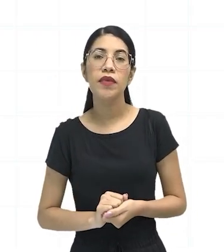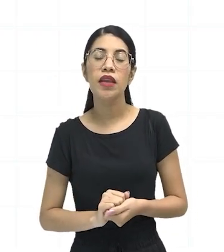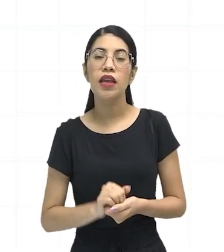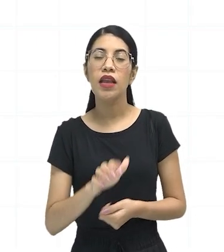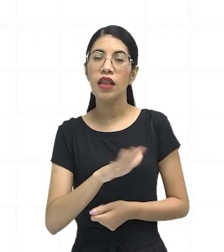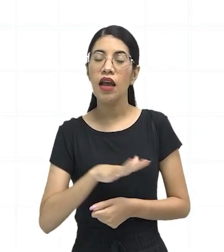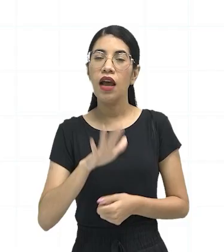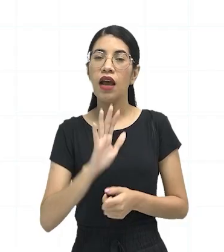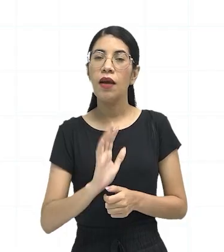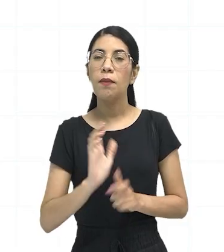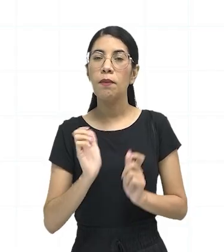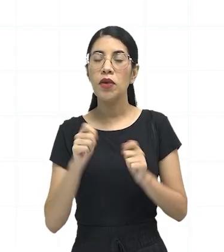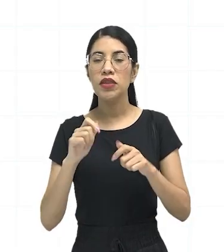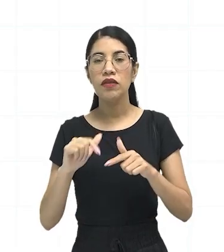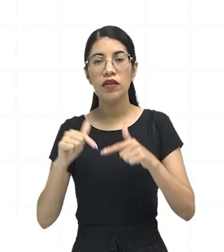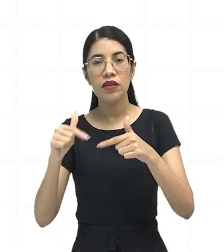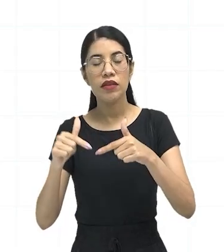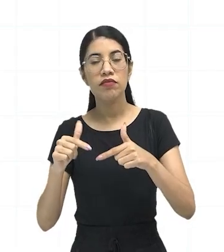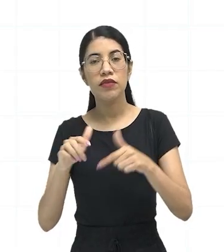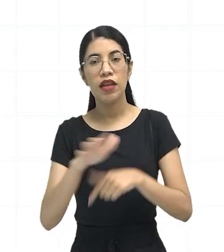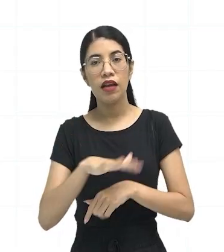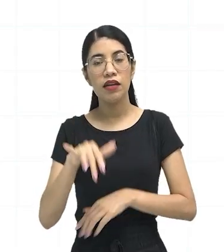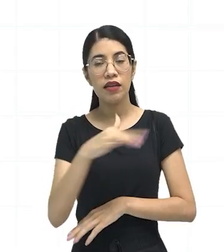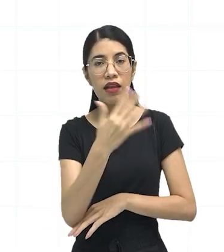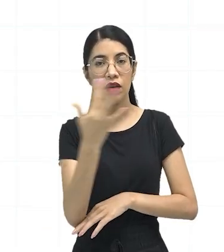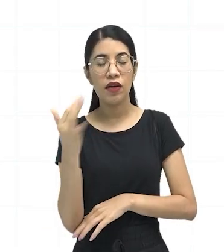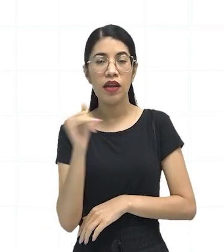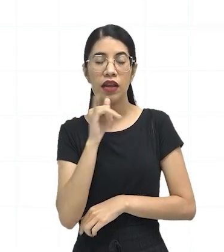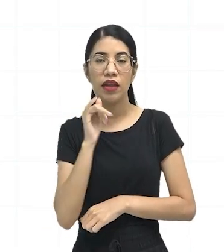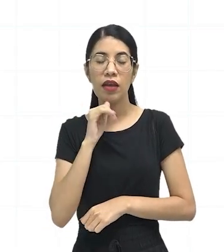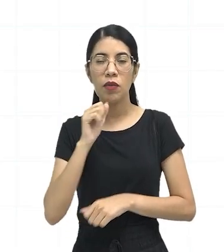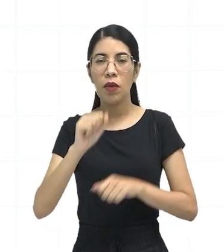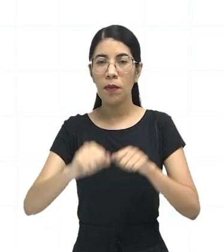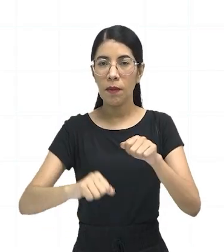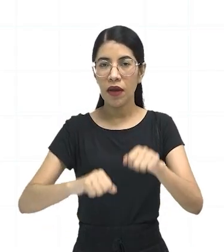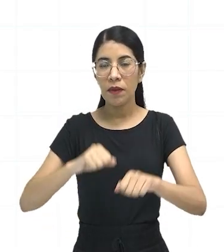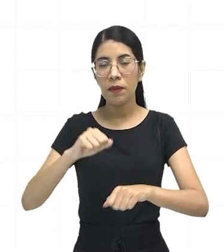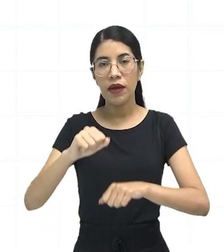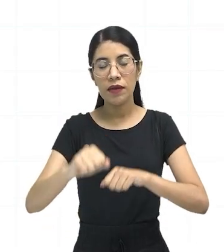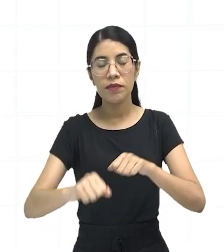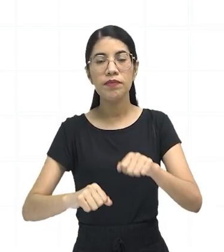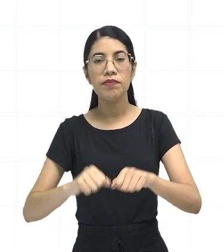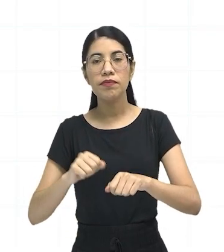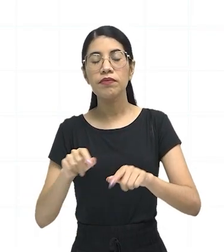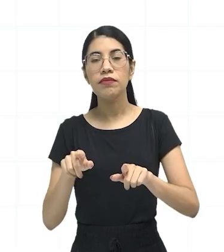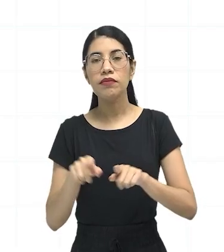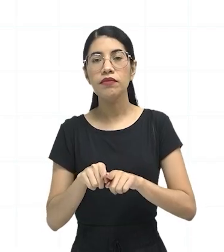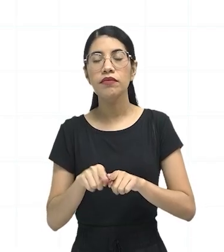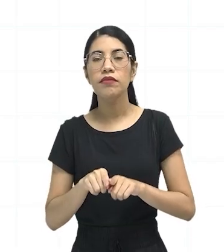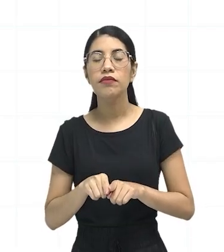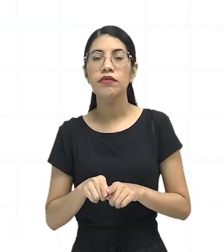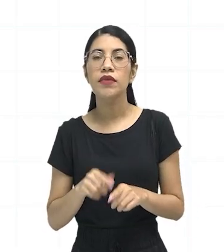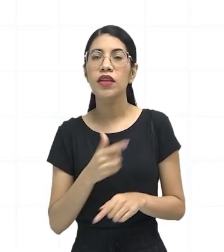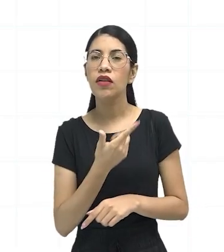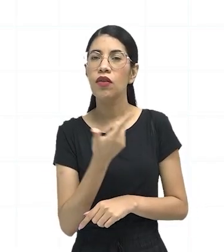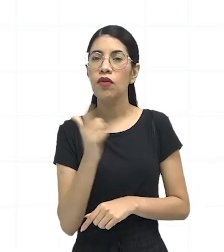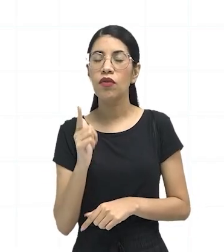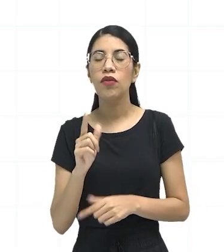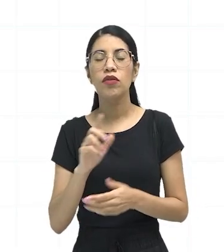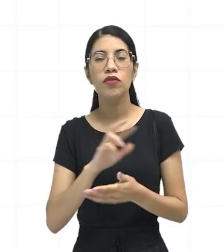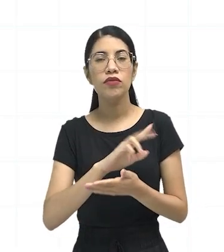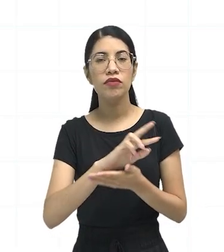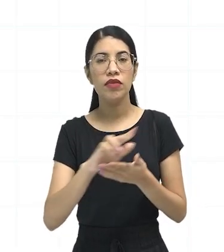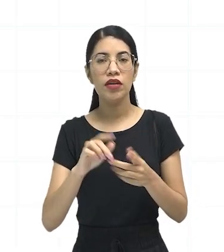são realizados na natureza, como por exemplo, o ciclismo, certo? E vários